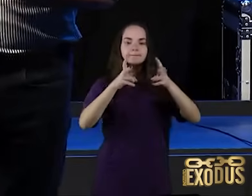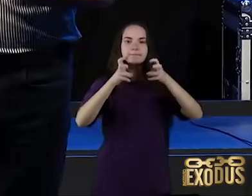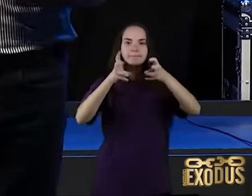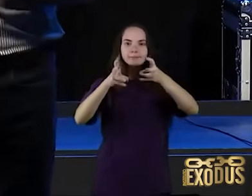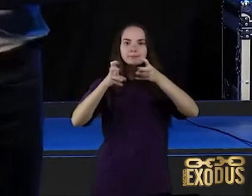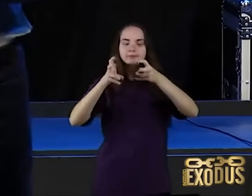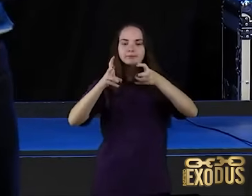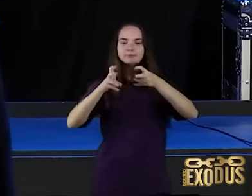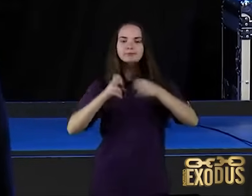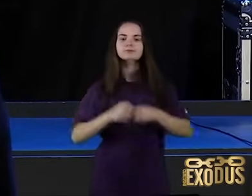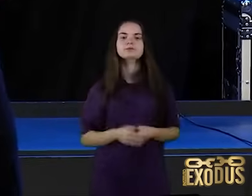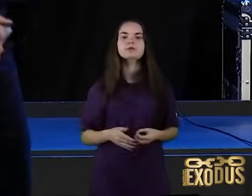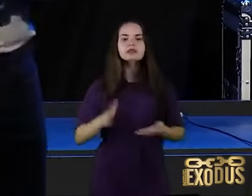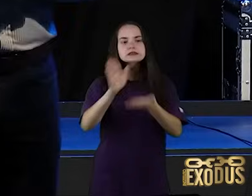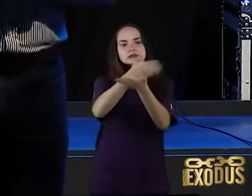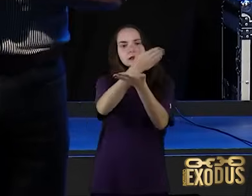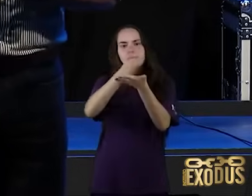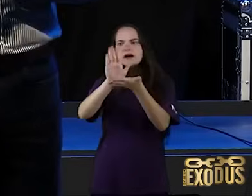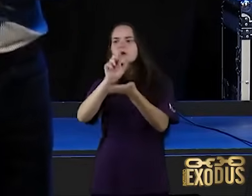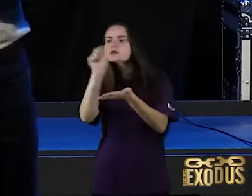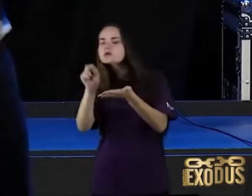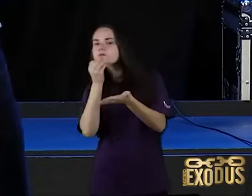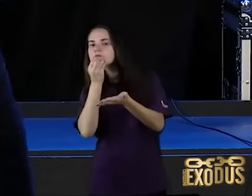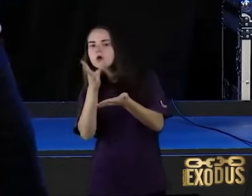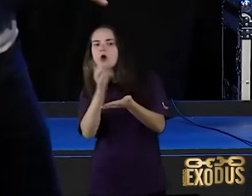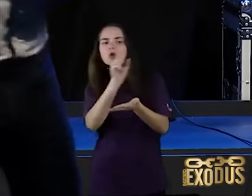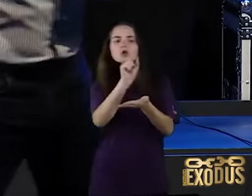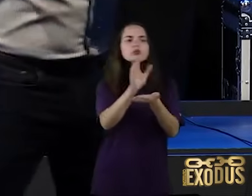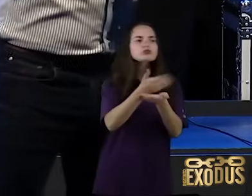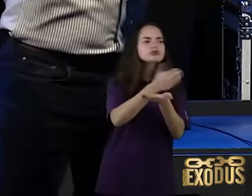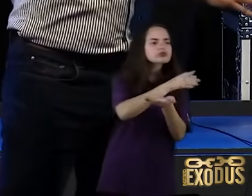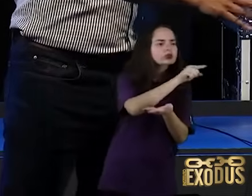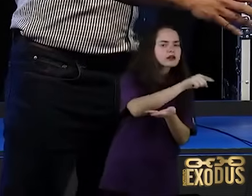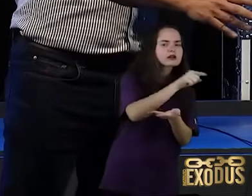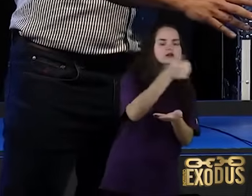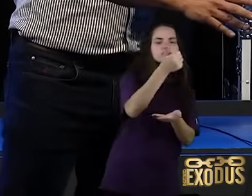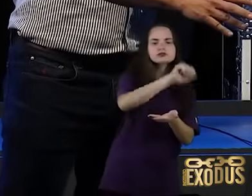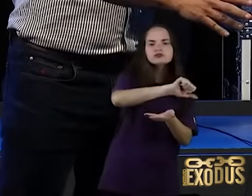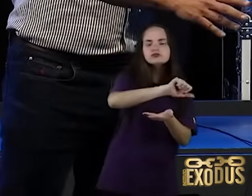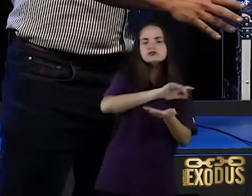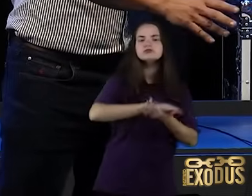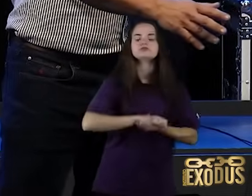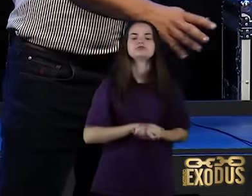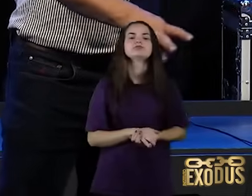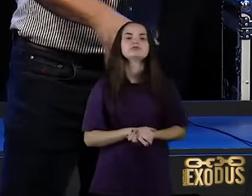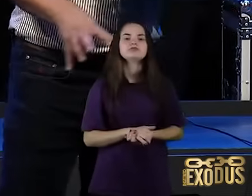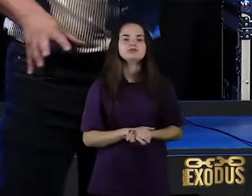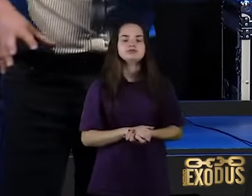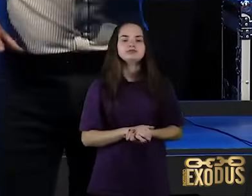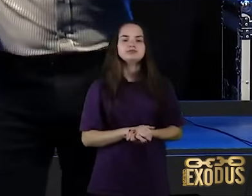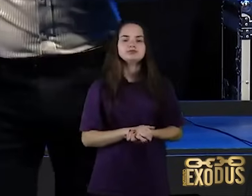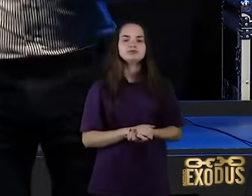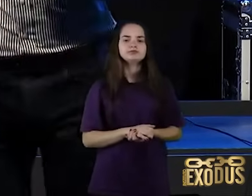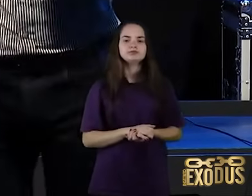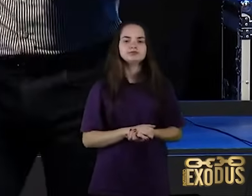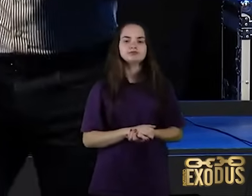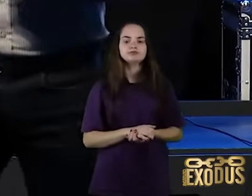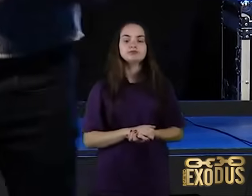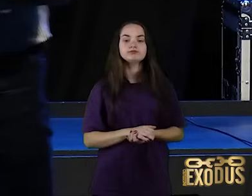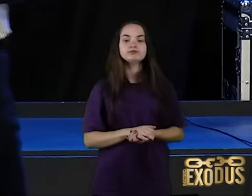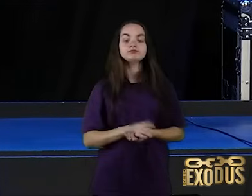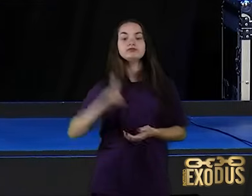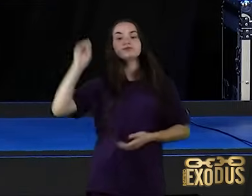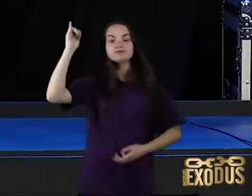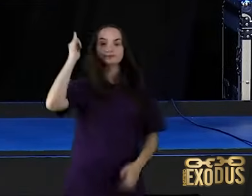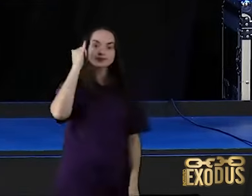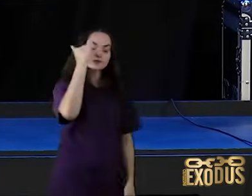você separar o que é bom que é ruim pera isso aqui te deu isso aqui não é ruim isso aqui não é e aqui Deus fala o seguinte